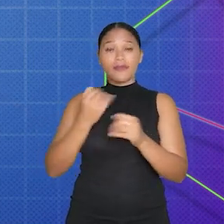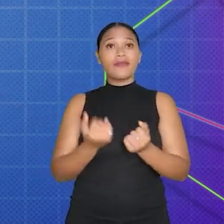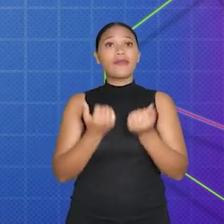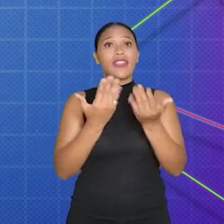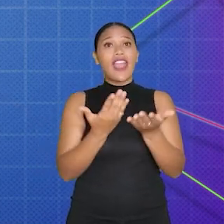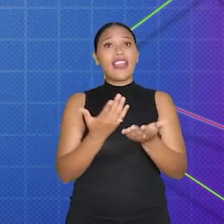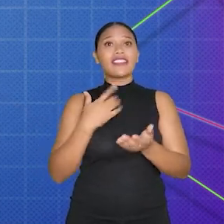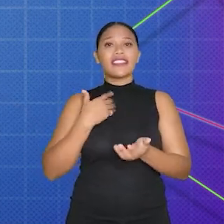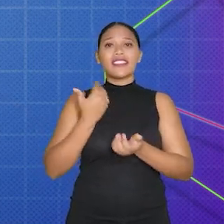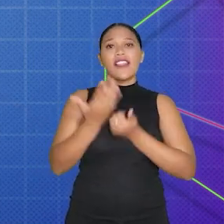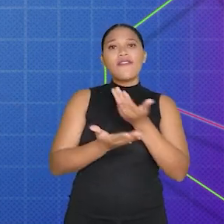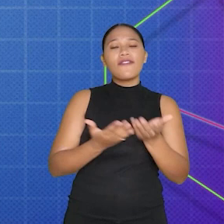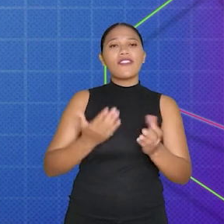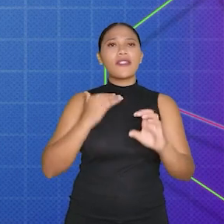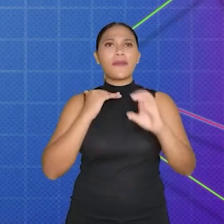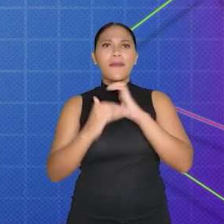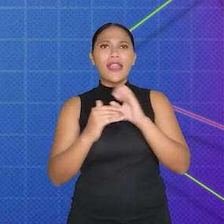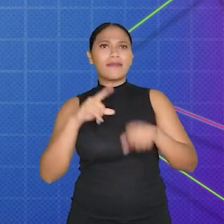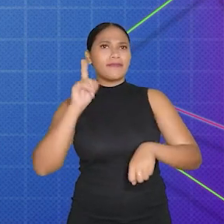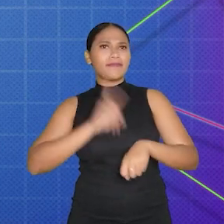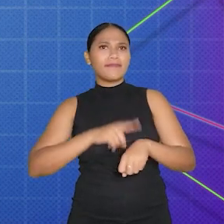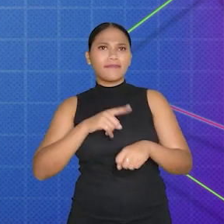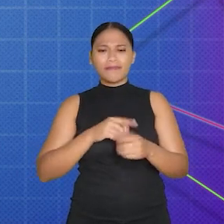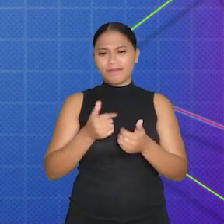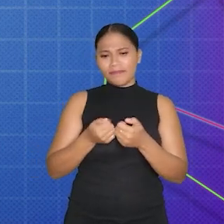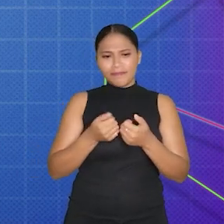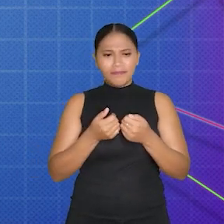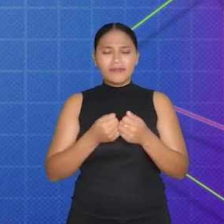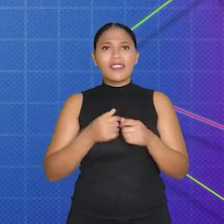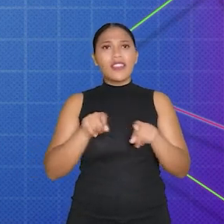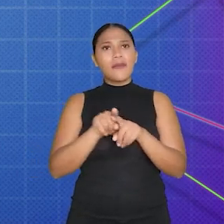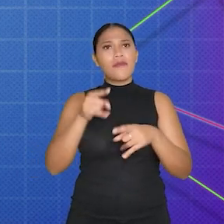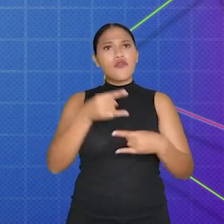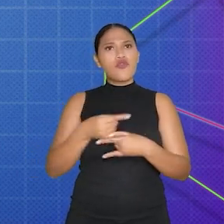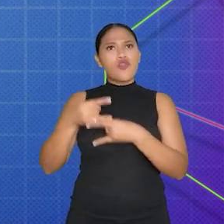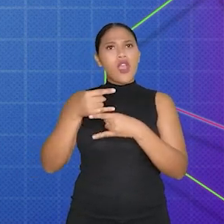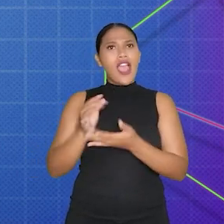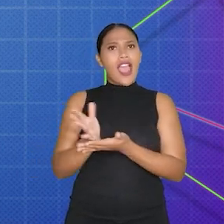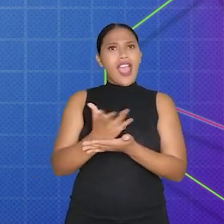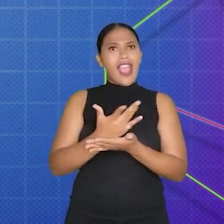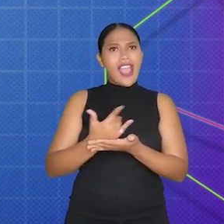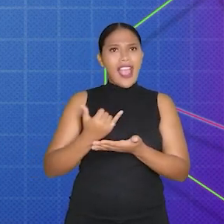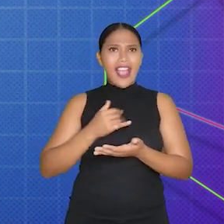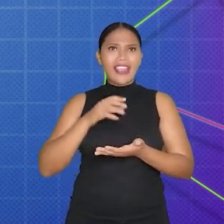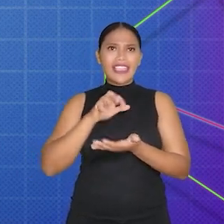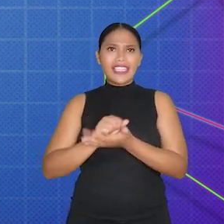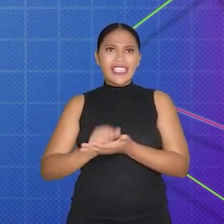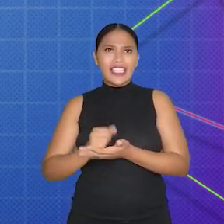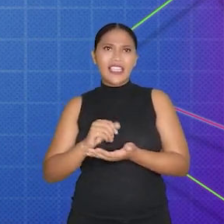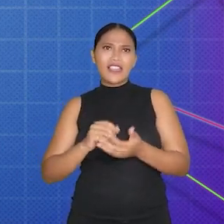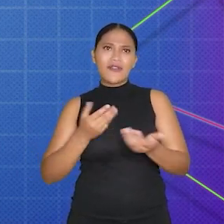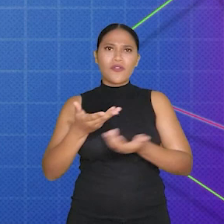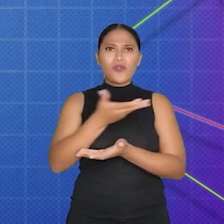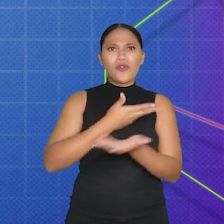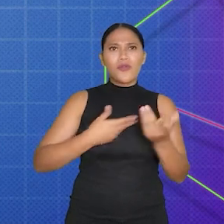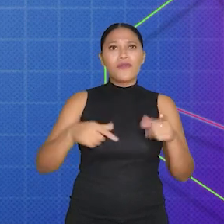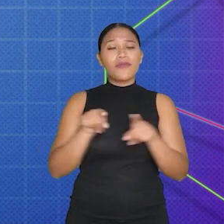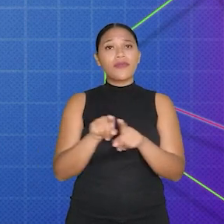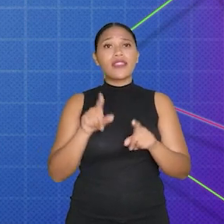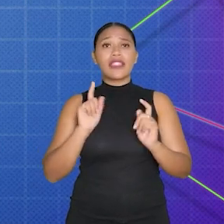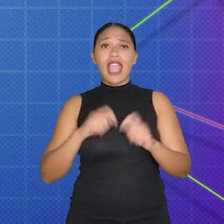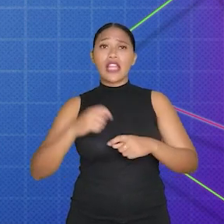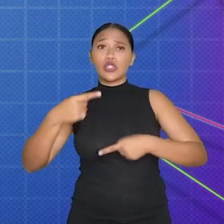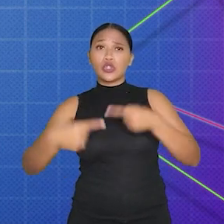disso, a internet oferece serviços de e-mails, mensagens instantâneas, videoconferência e compartilhamento de arquivos. Os usuários também